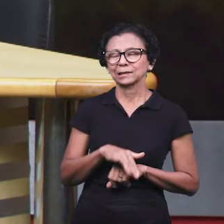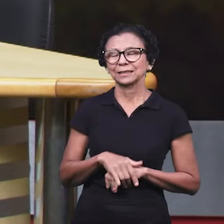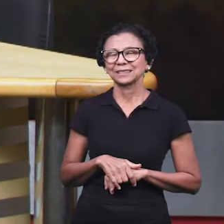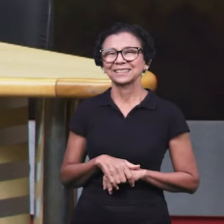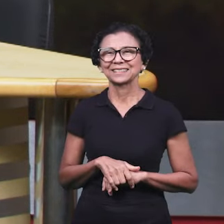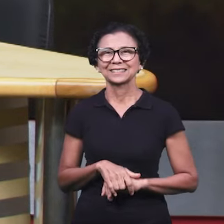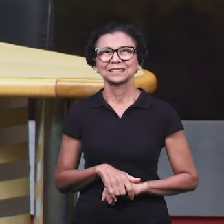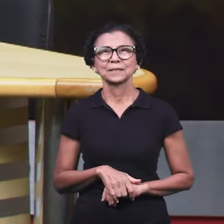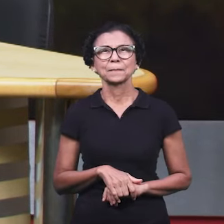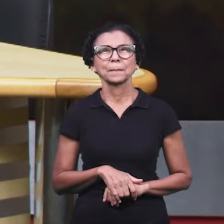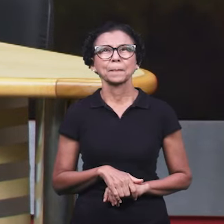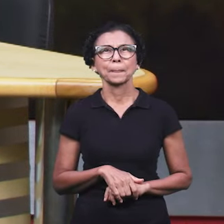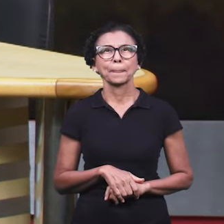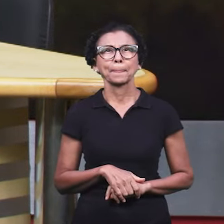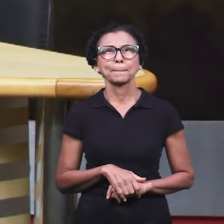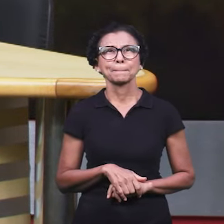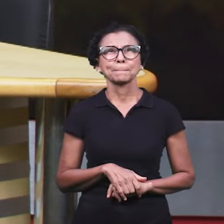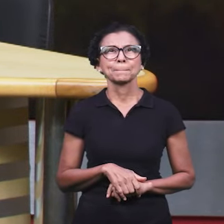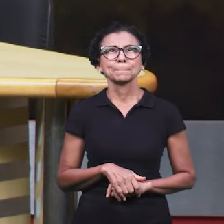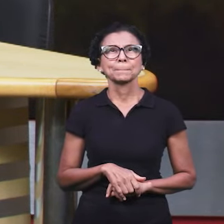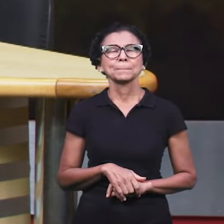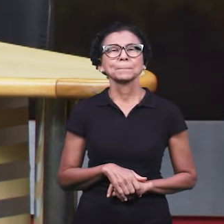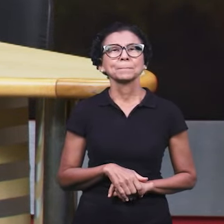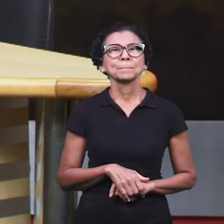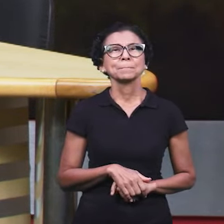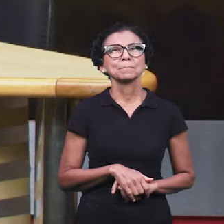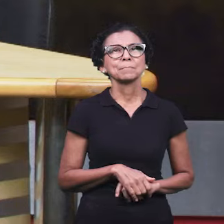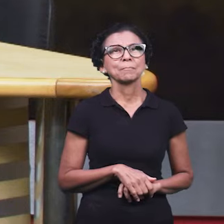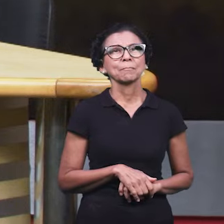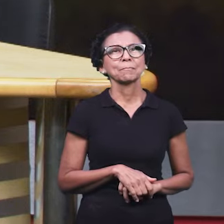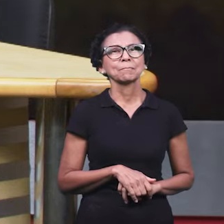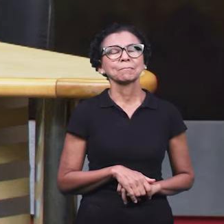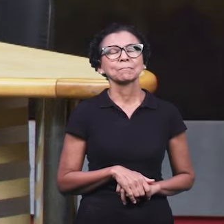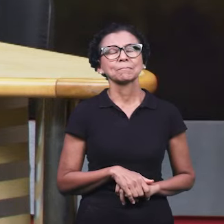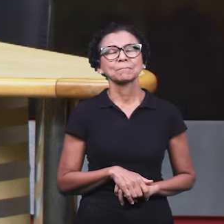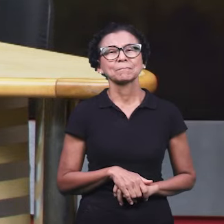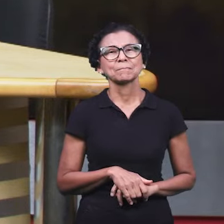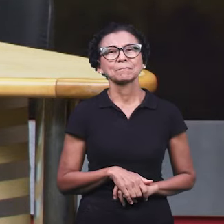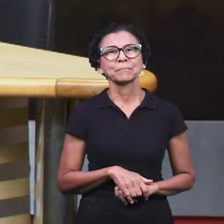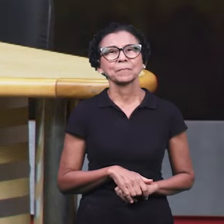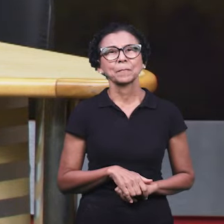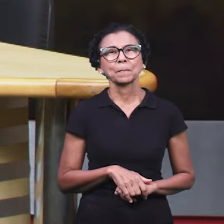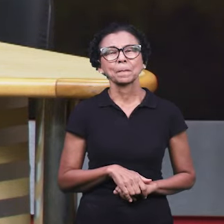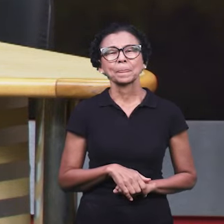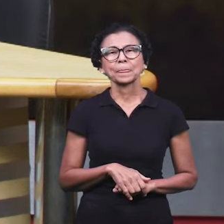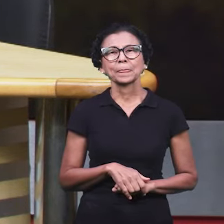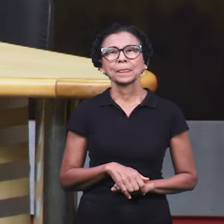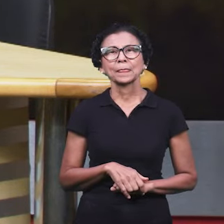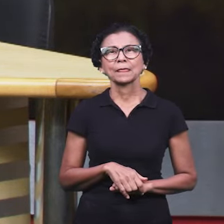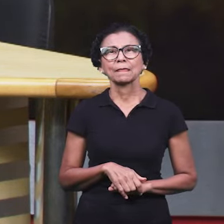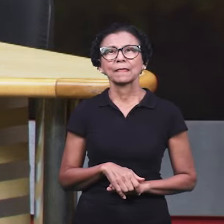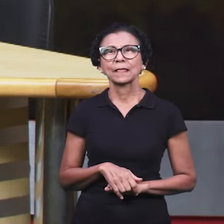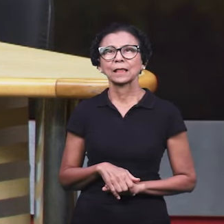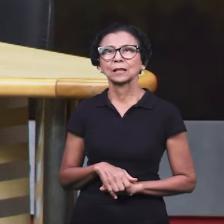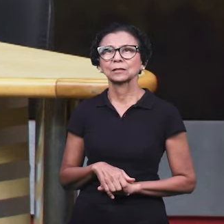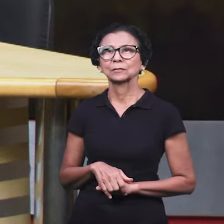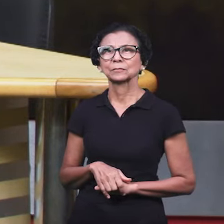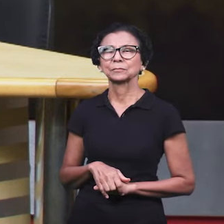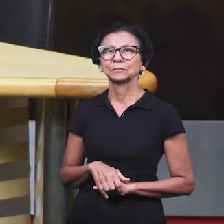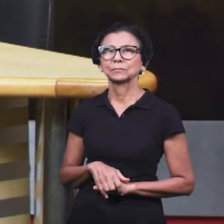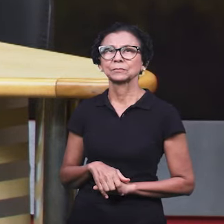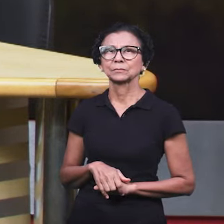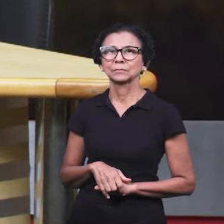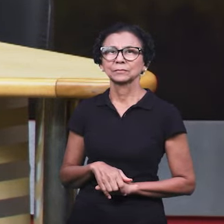ajud Fernando Qual foi o melhor filho descrito na Bíblia hum entre os dois o que ficou e o que